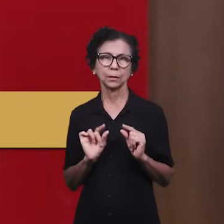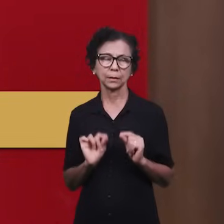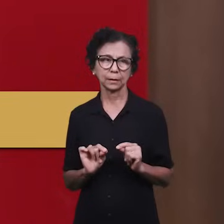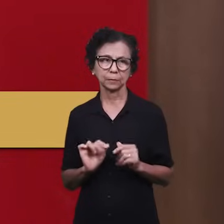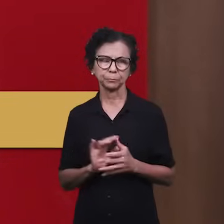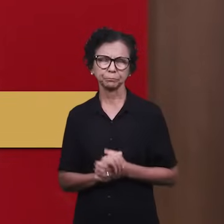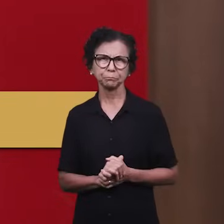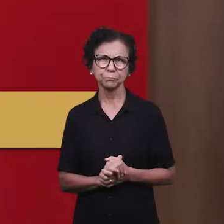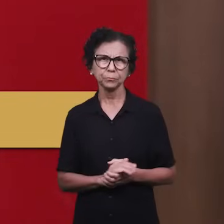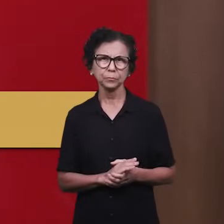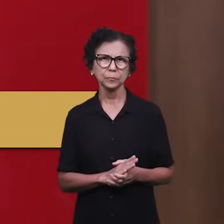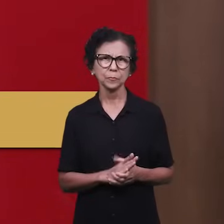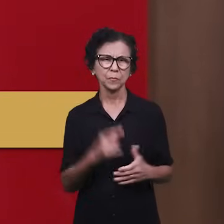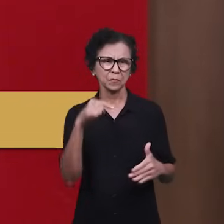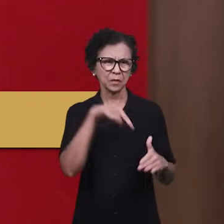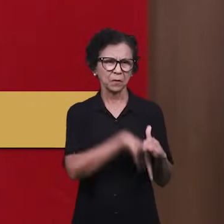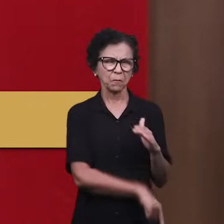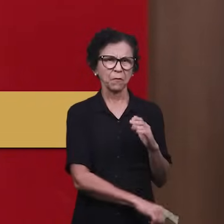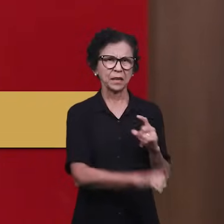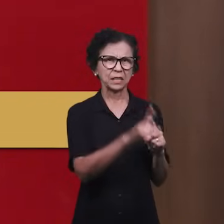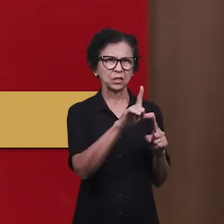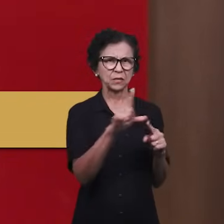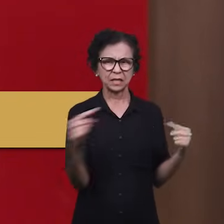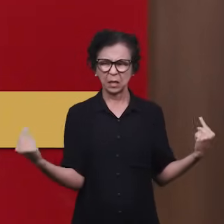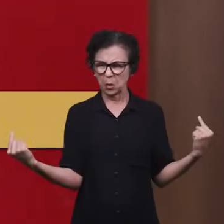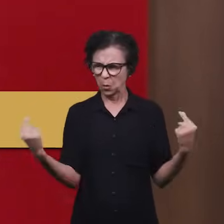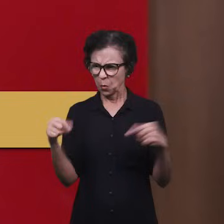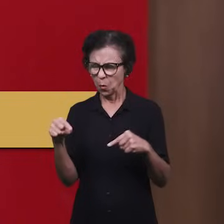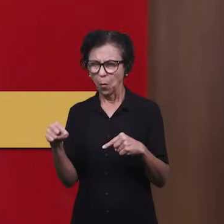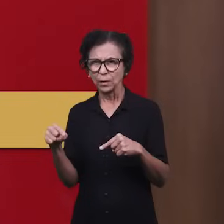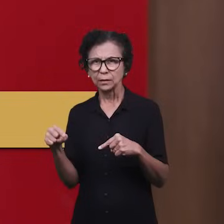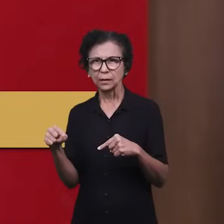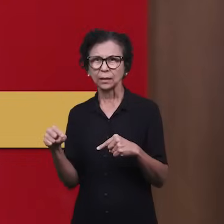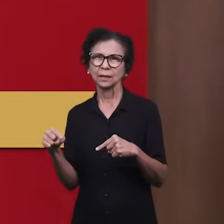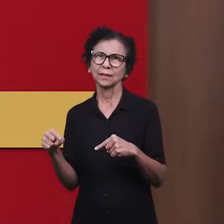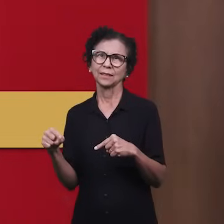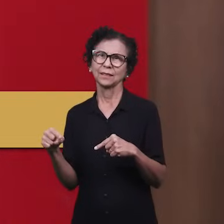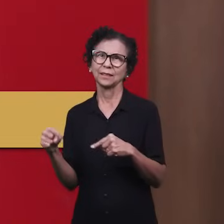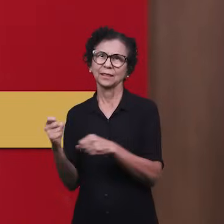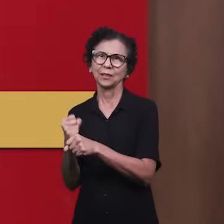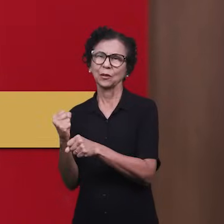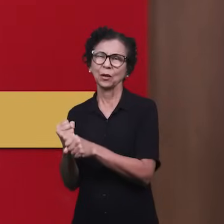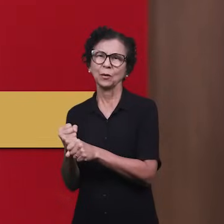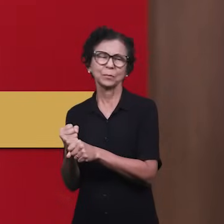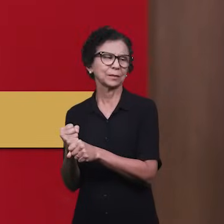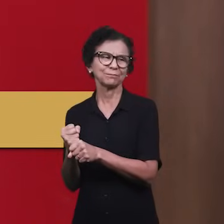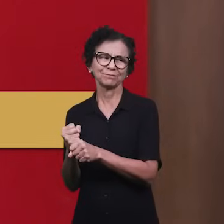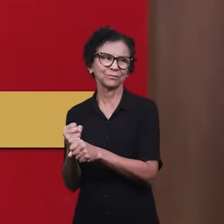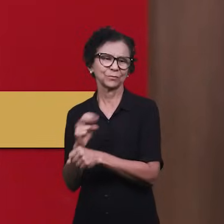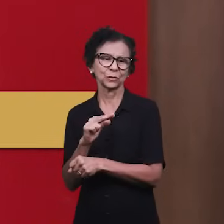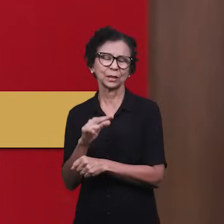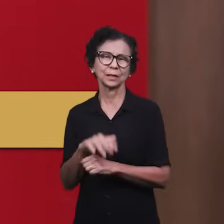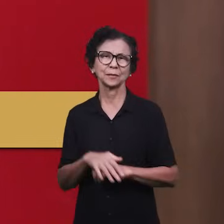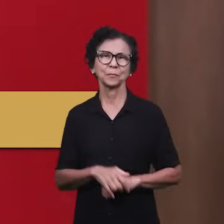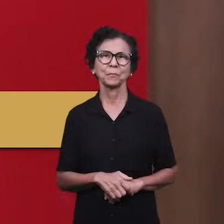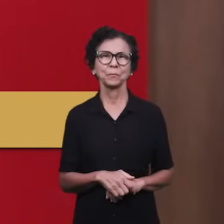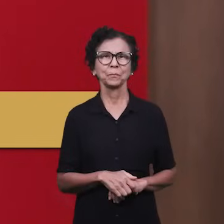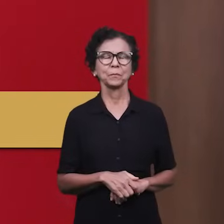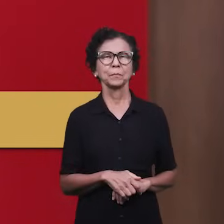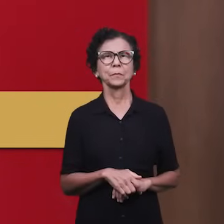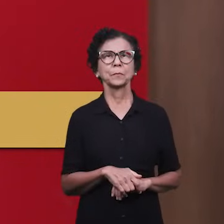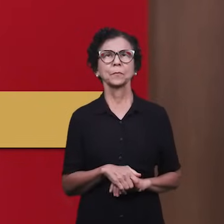ensino que o Senhor Jesus deixou, porque Pedro descobriu por revelação quem era o Senhor